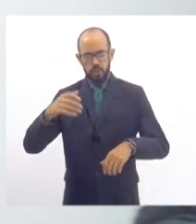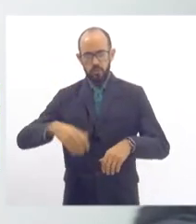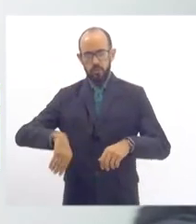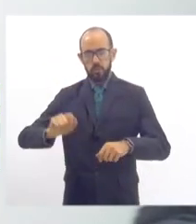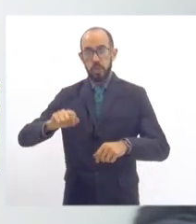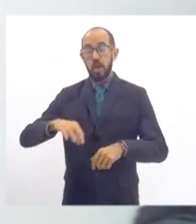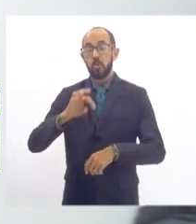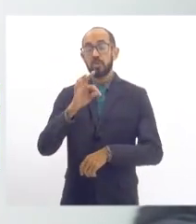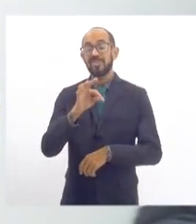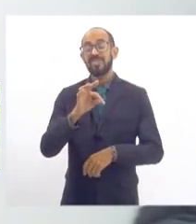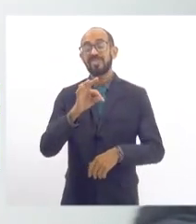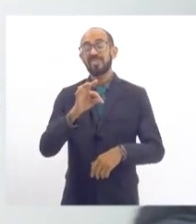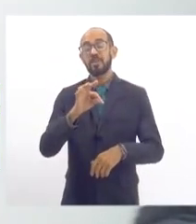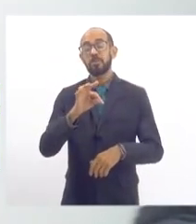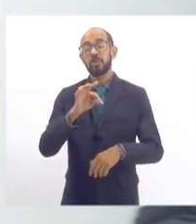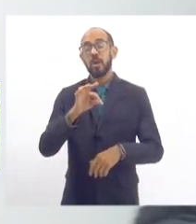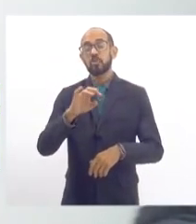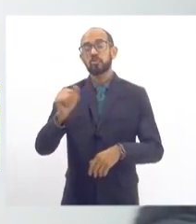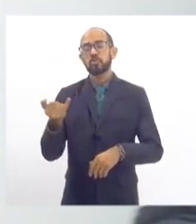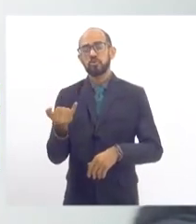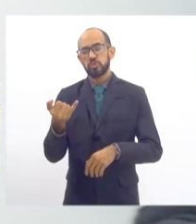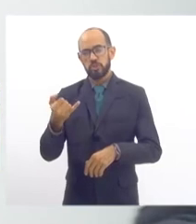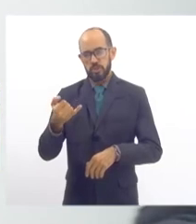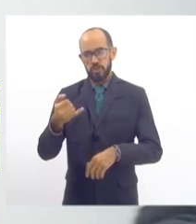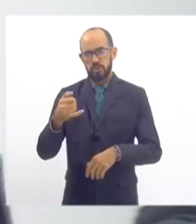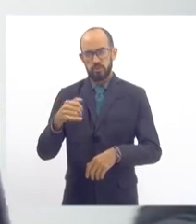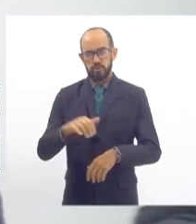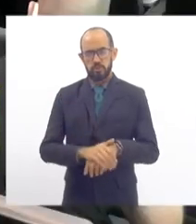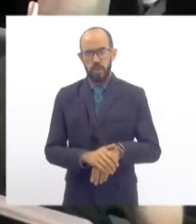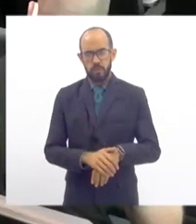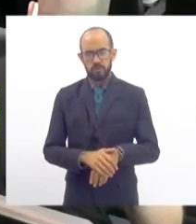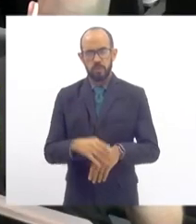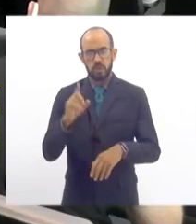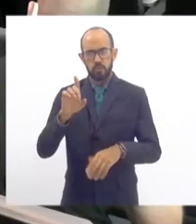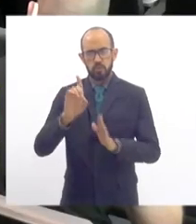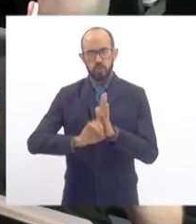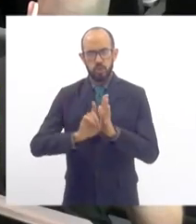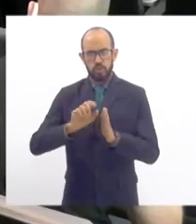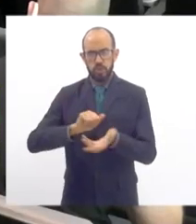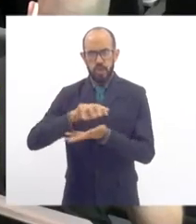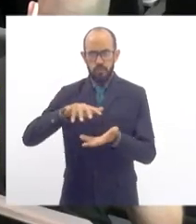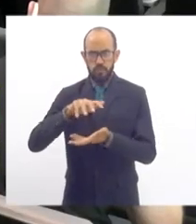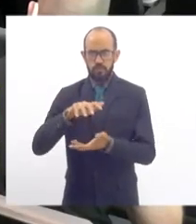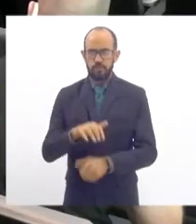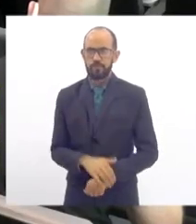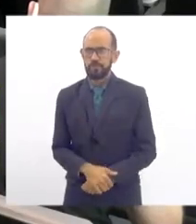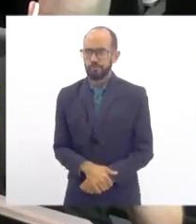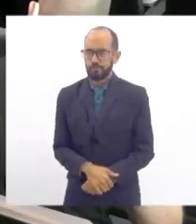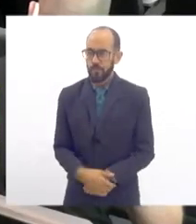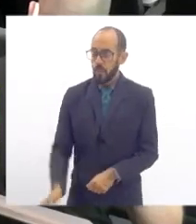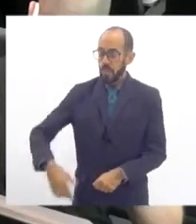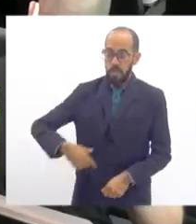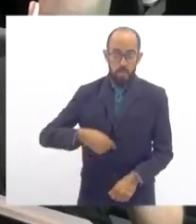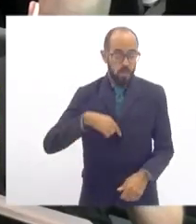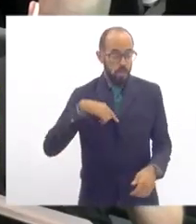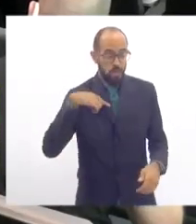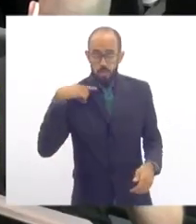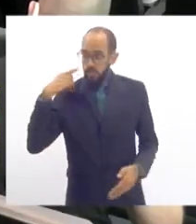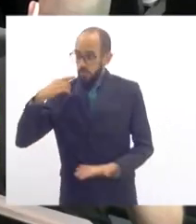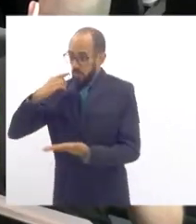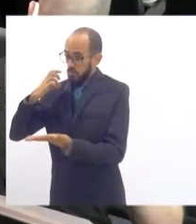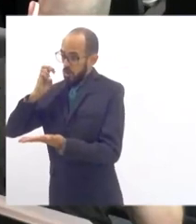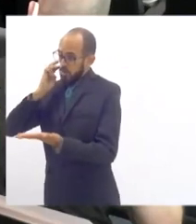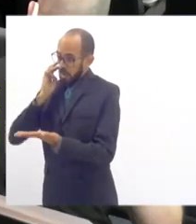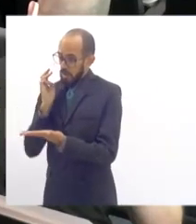por parte de um direito legítimo dos trabalhadores, que é o direito de greve. Deputado Valdec, eu, na condução